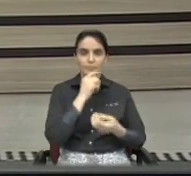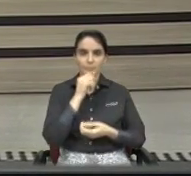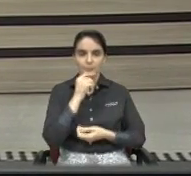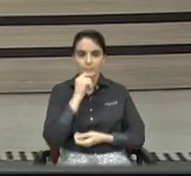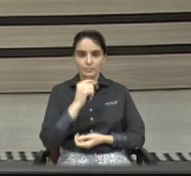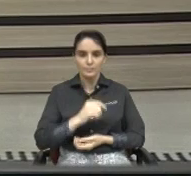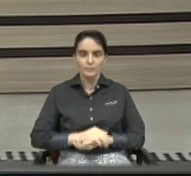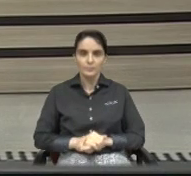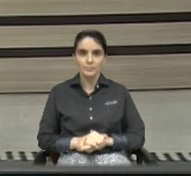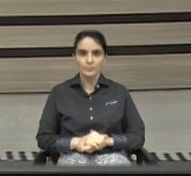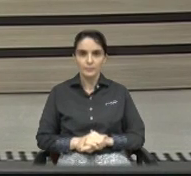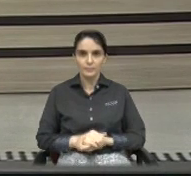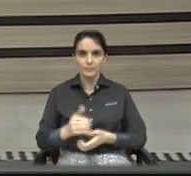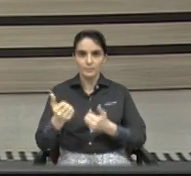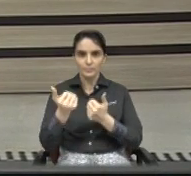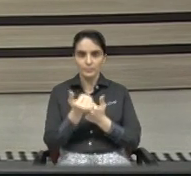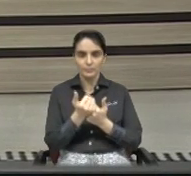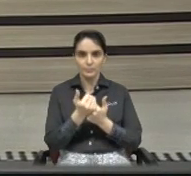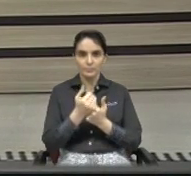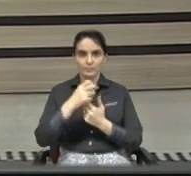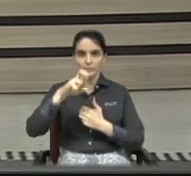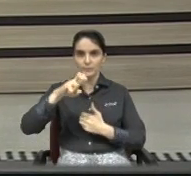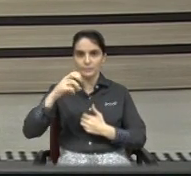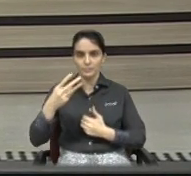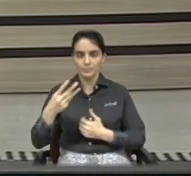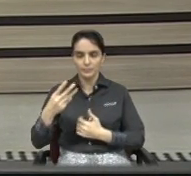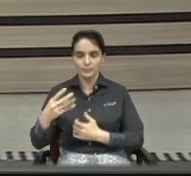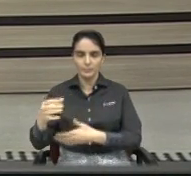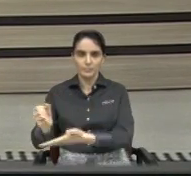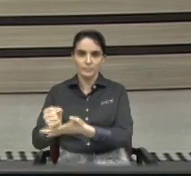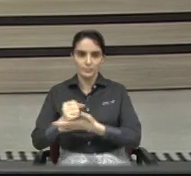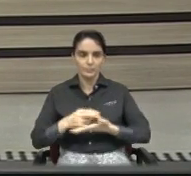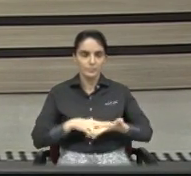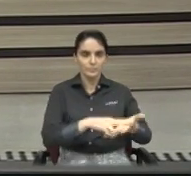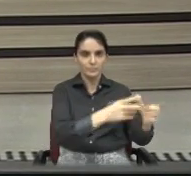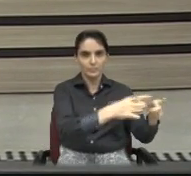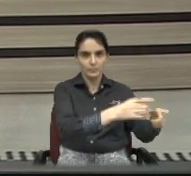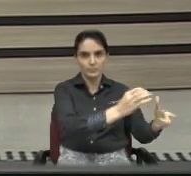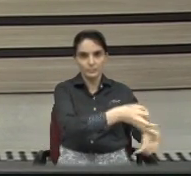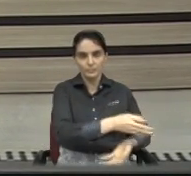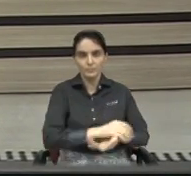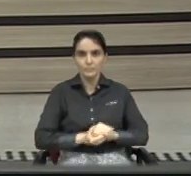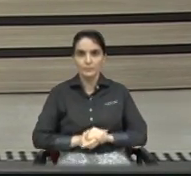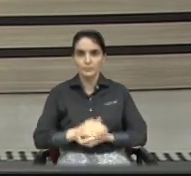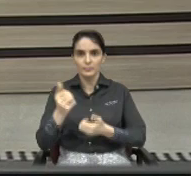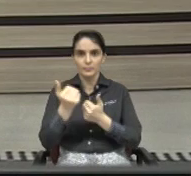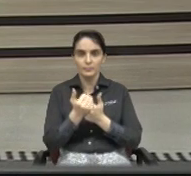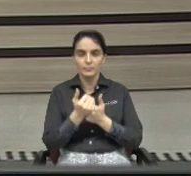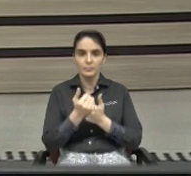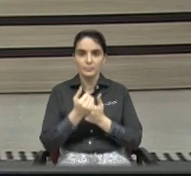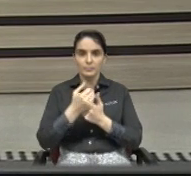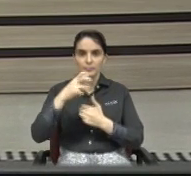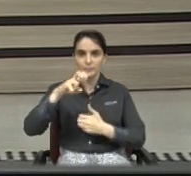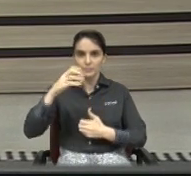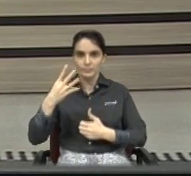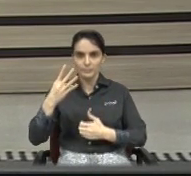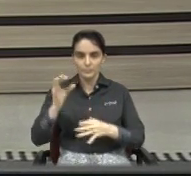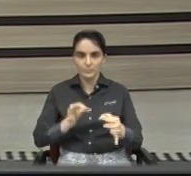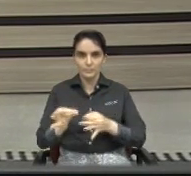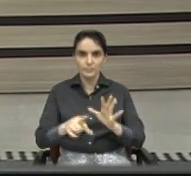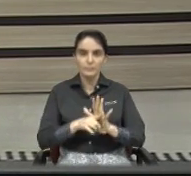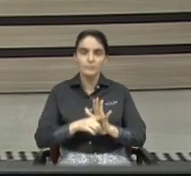Substitutivo número 53 é recebido pela mesa e encaminhado às comissões. Substitutivo número 54 ao projeto